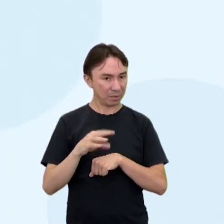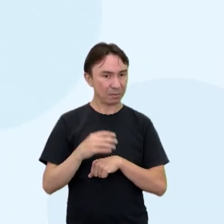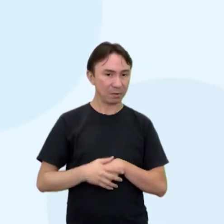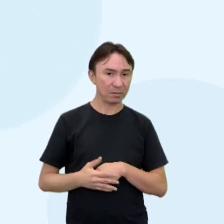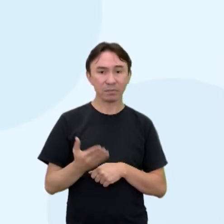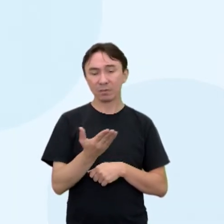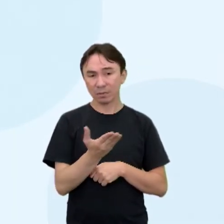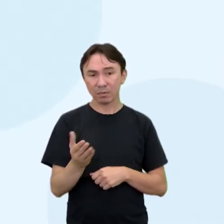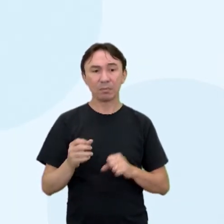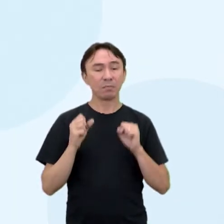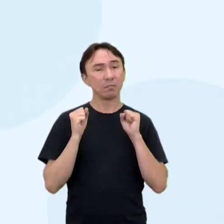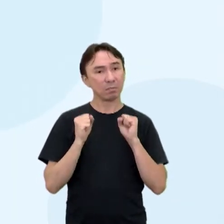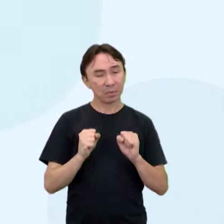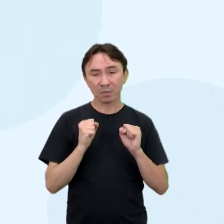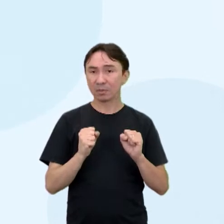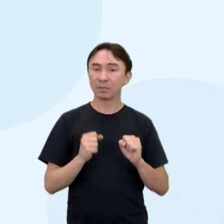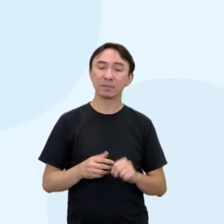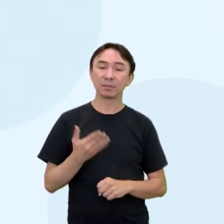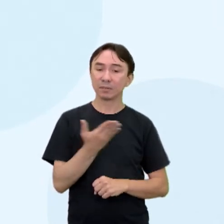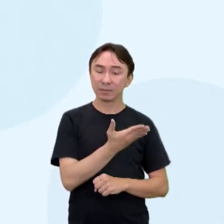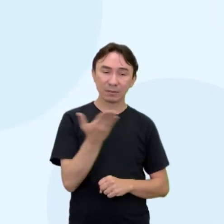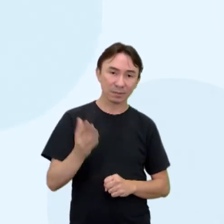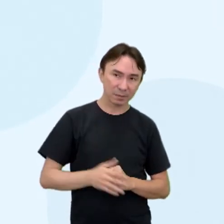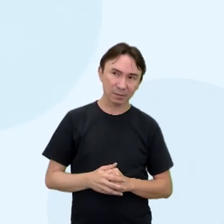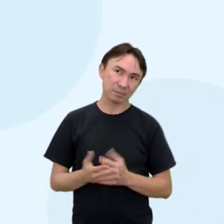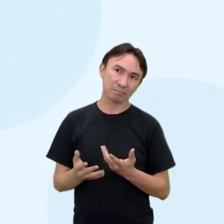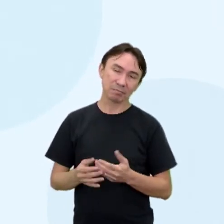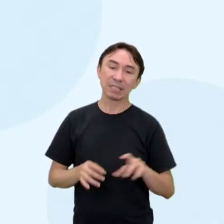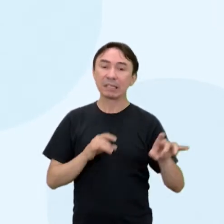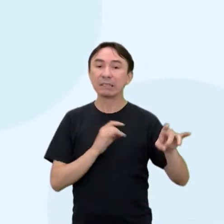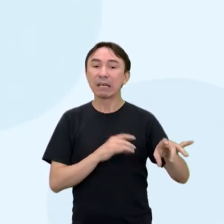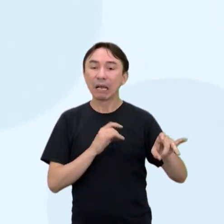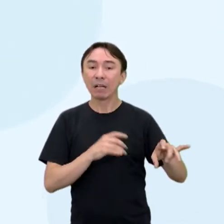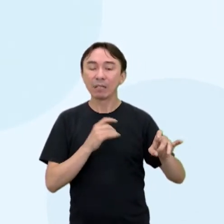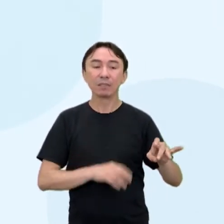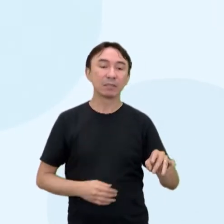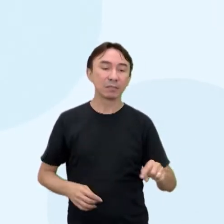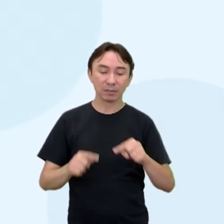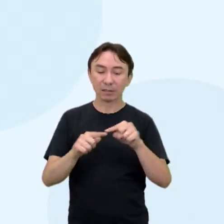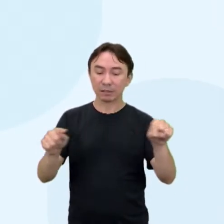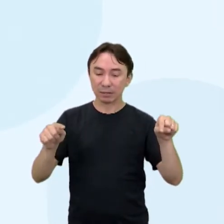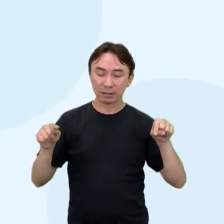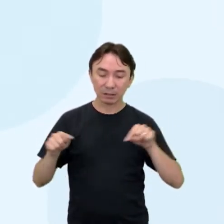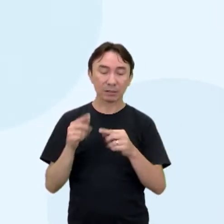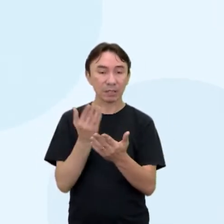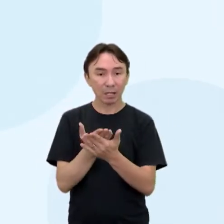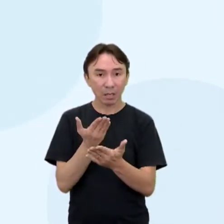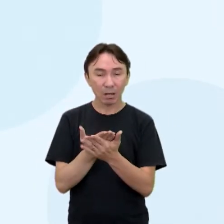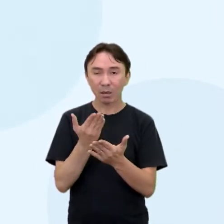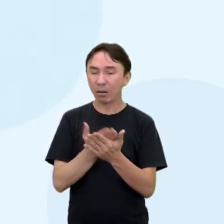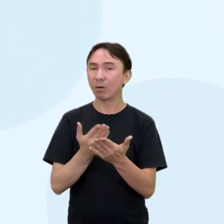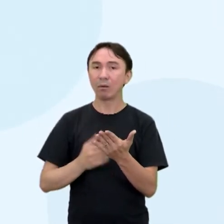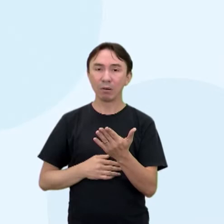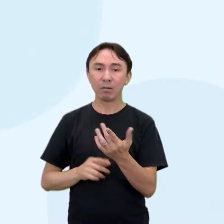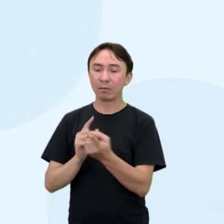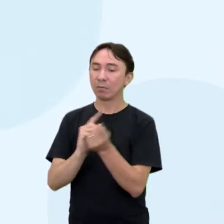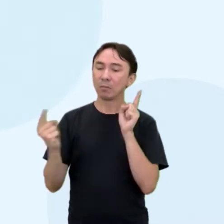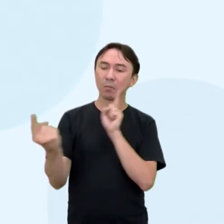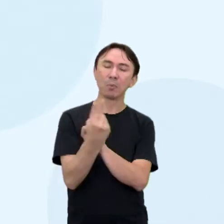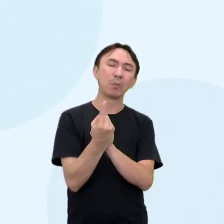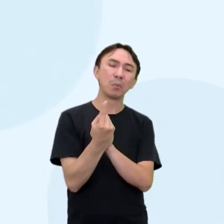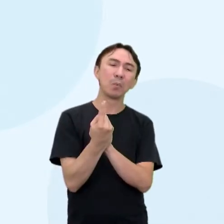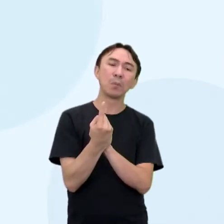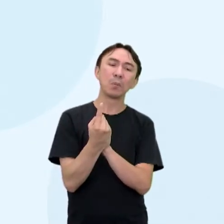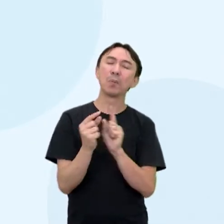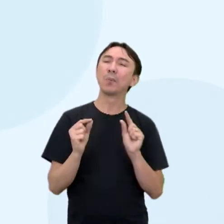metodologia de sala de aula invertida, tá? Aí a gente vai especificar do que consiste a sala de aula invertida, né? A